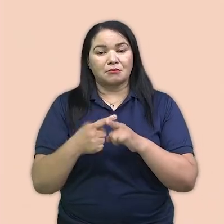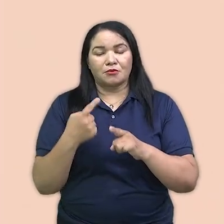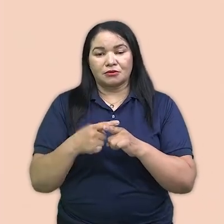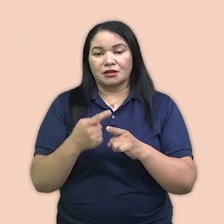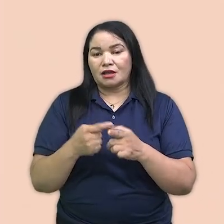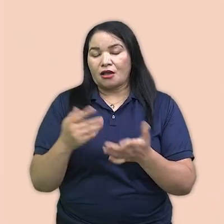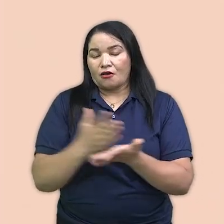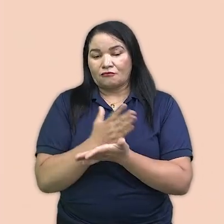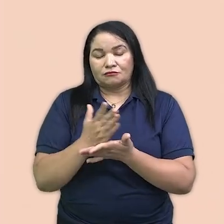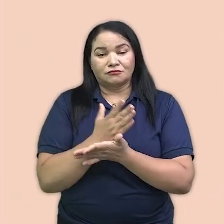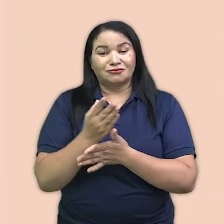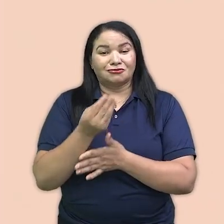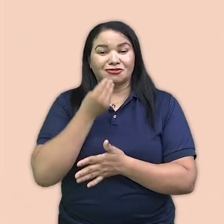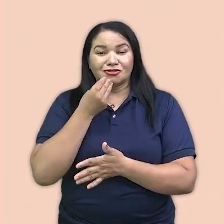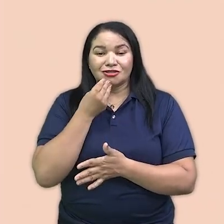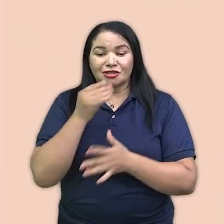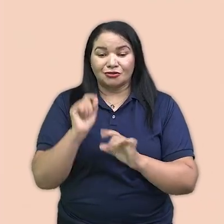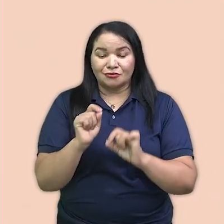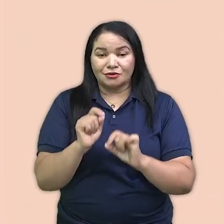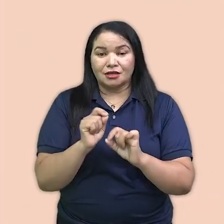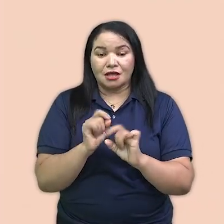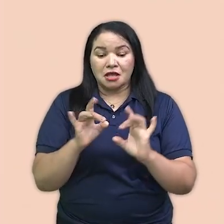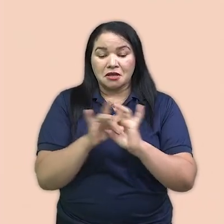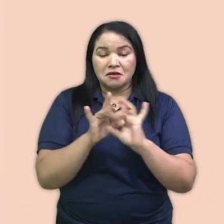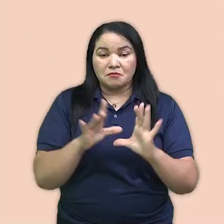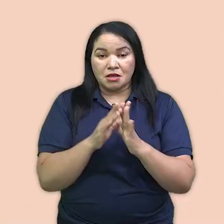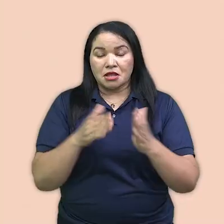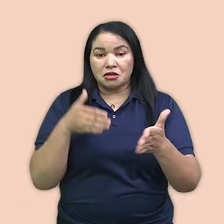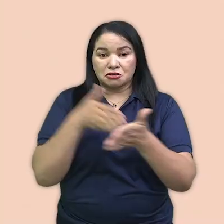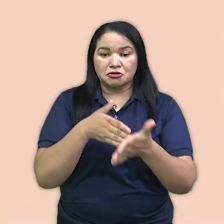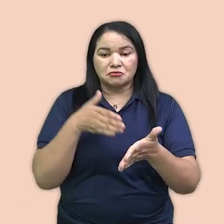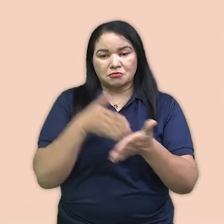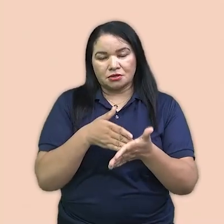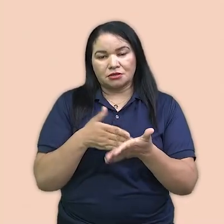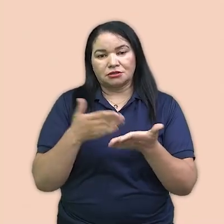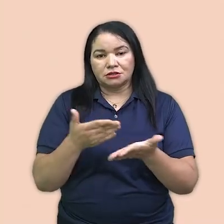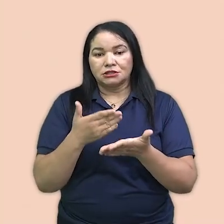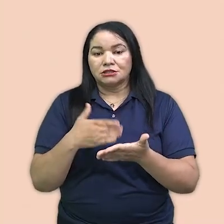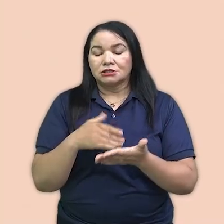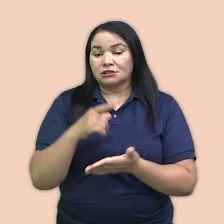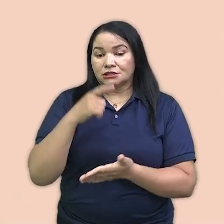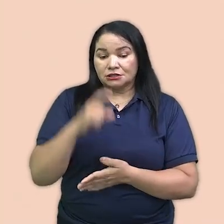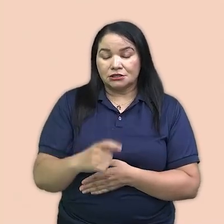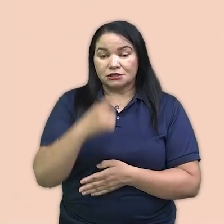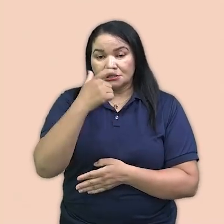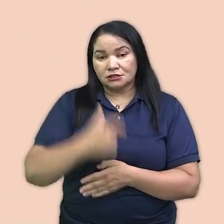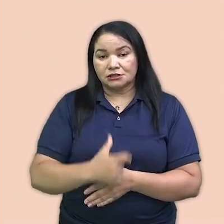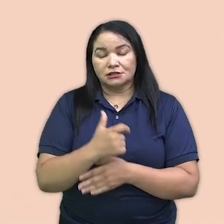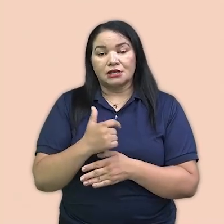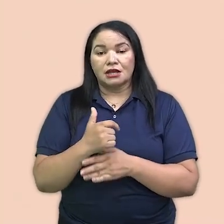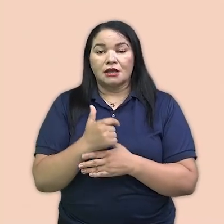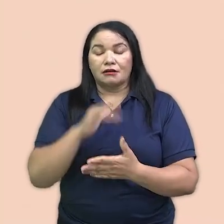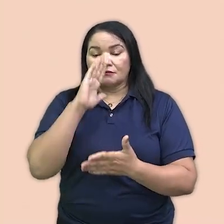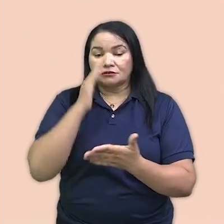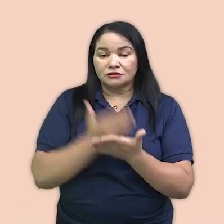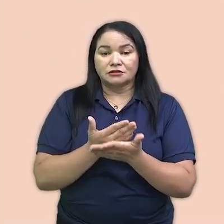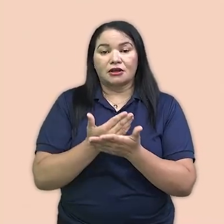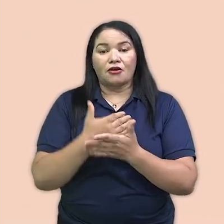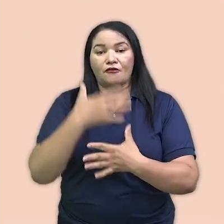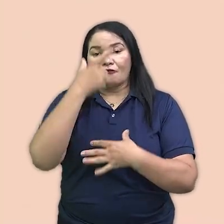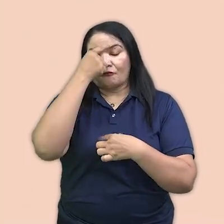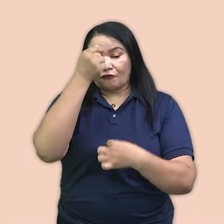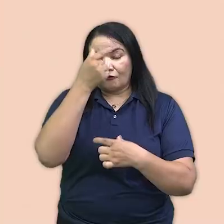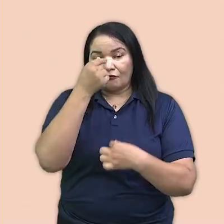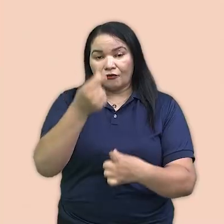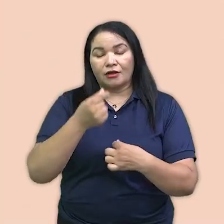de impedir essa liberdade de ir e vir, de ser, de acreditar, de ter a sua fé, a sua crença.